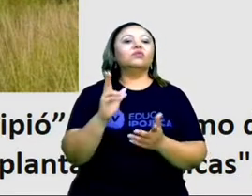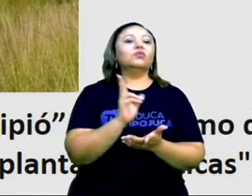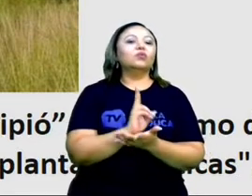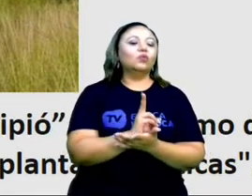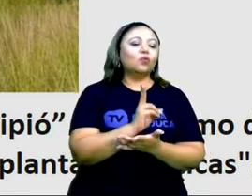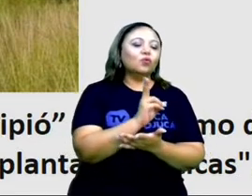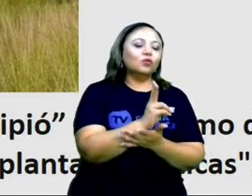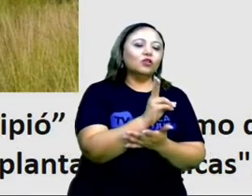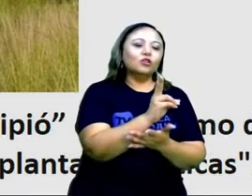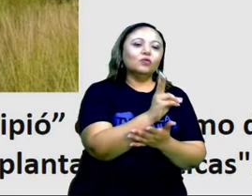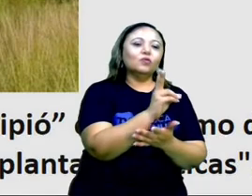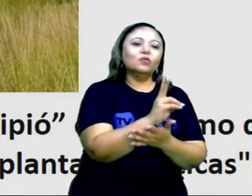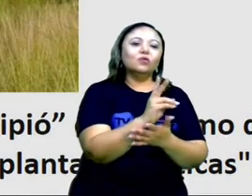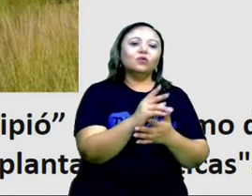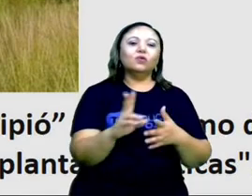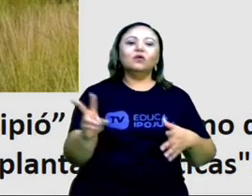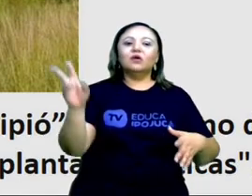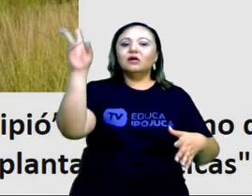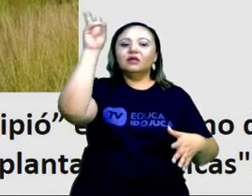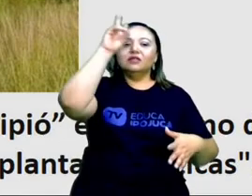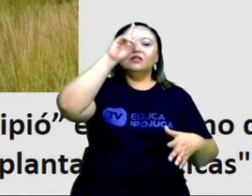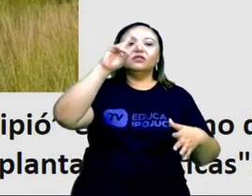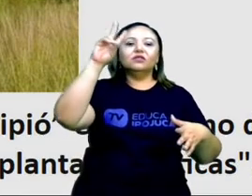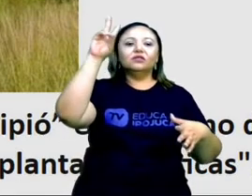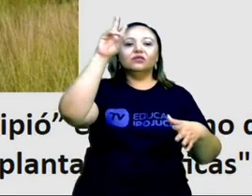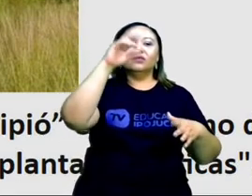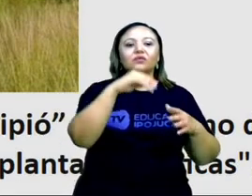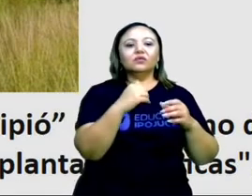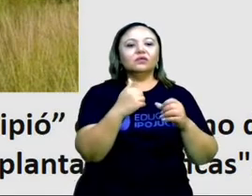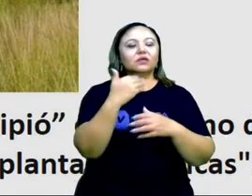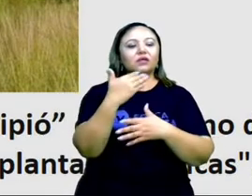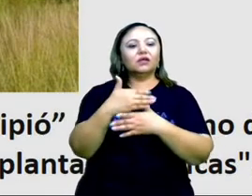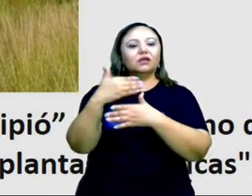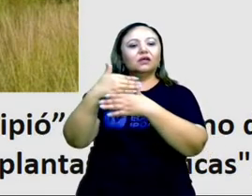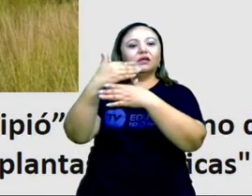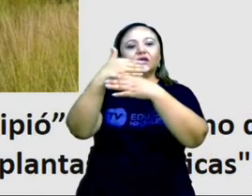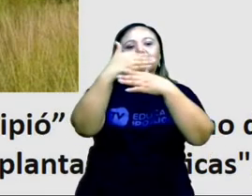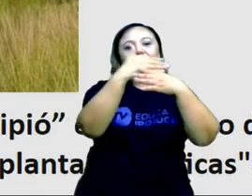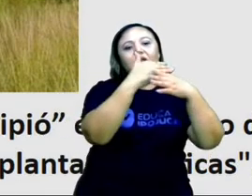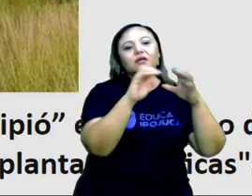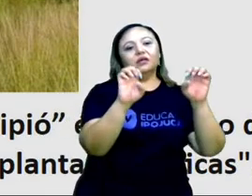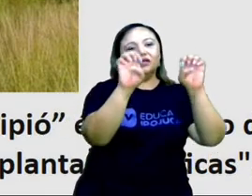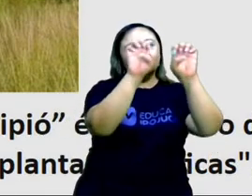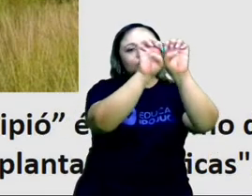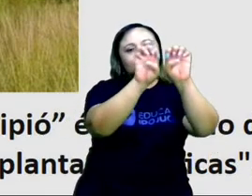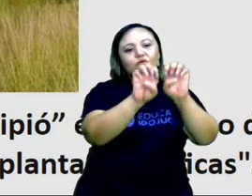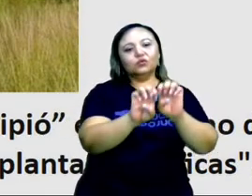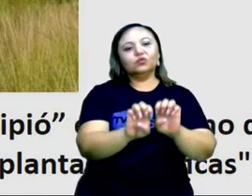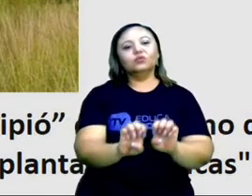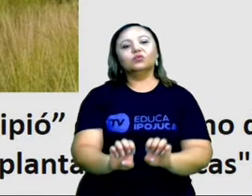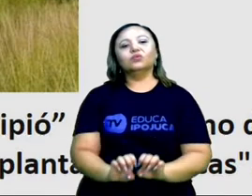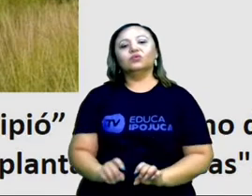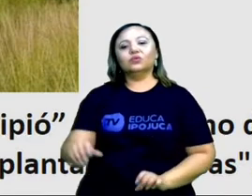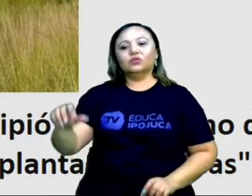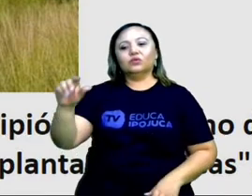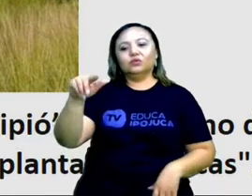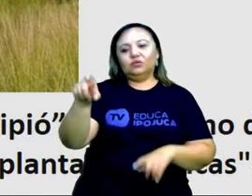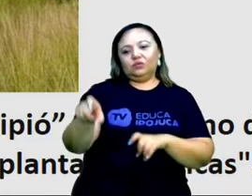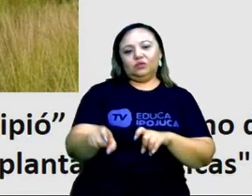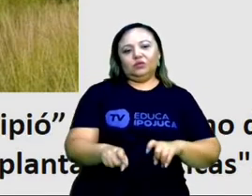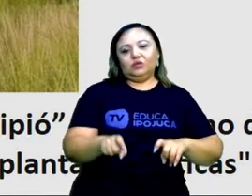eles conservaram toda a estrutura dos engenhos canavieiros, que moía as